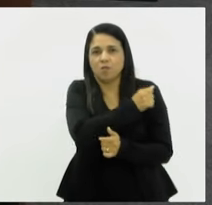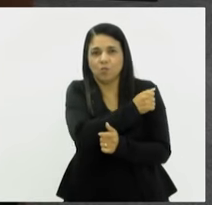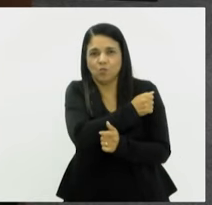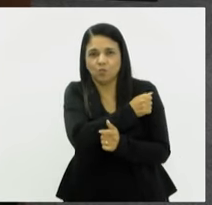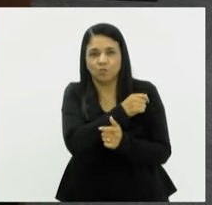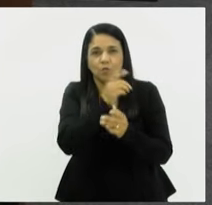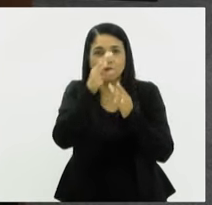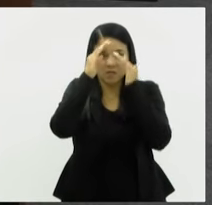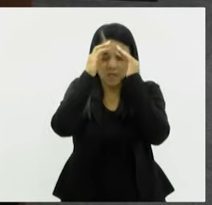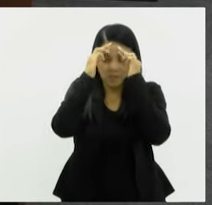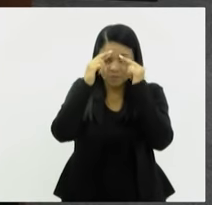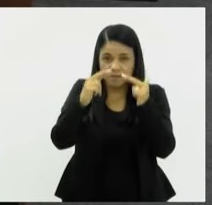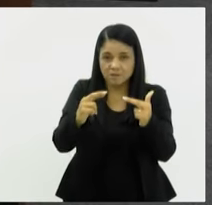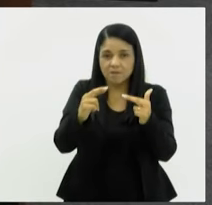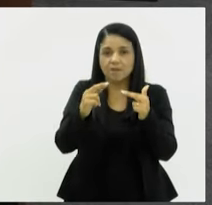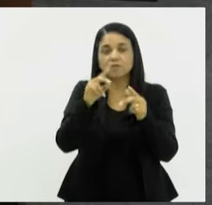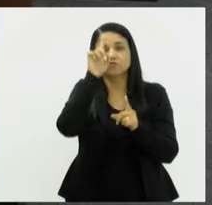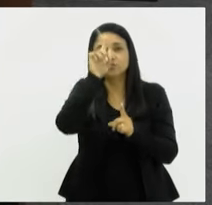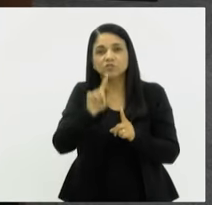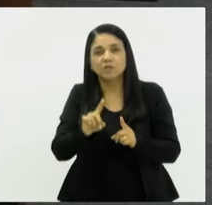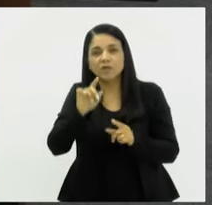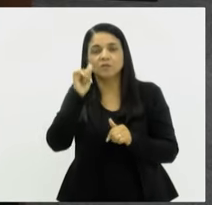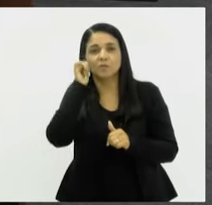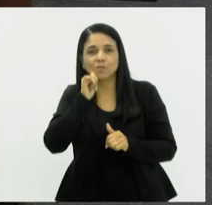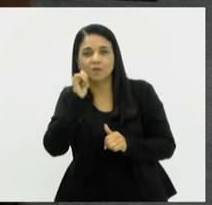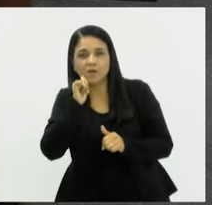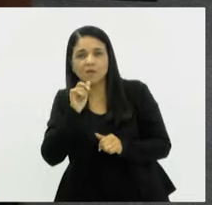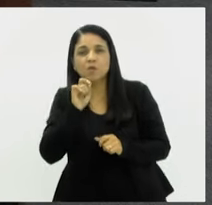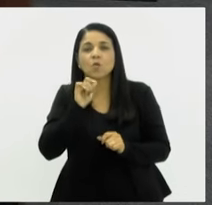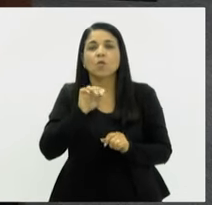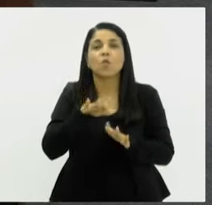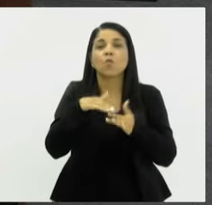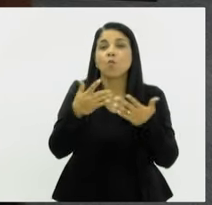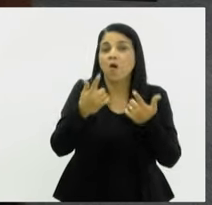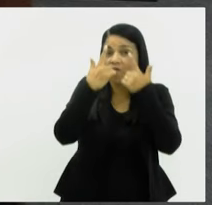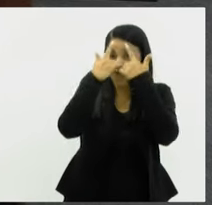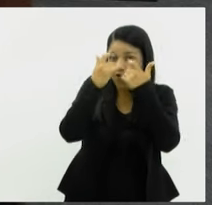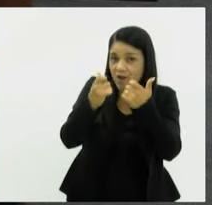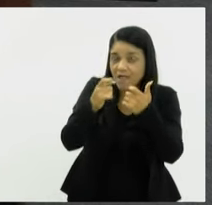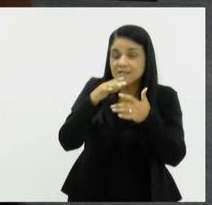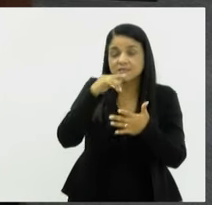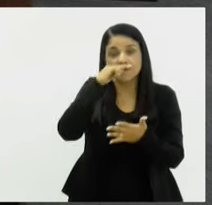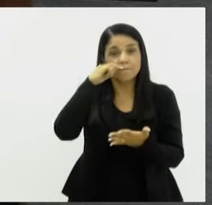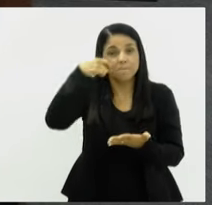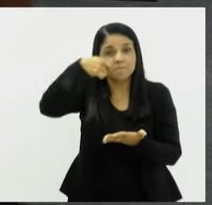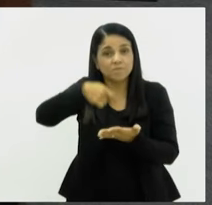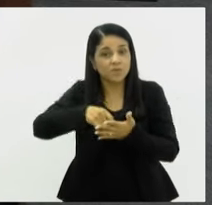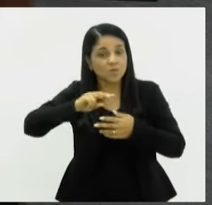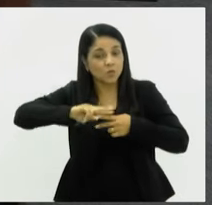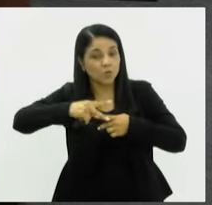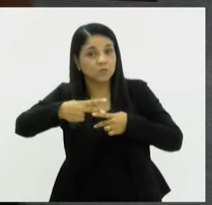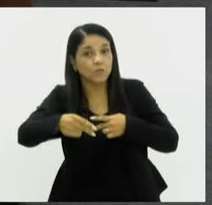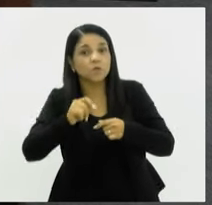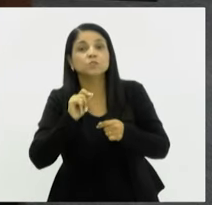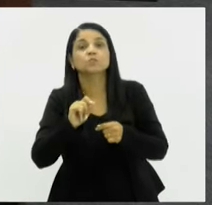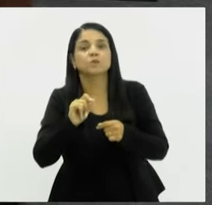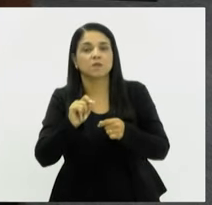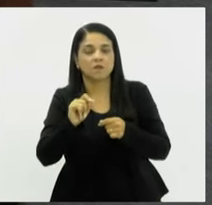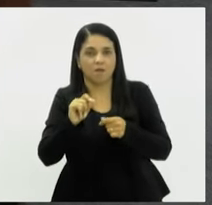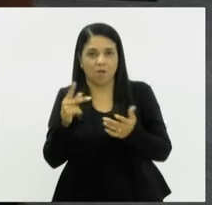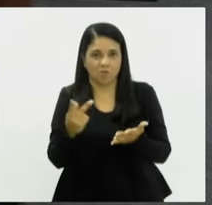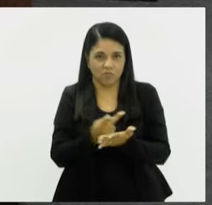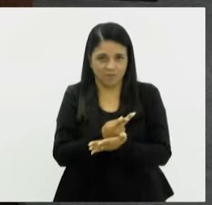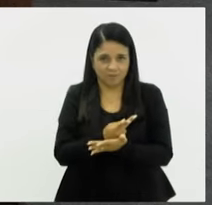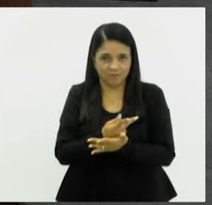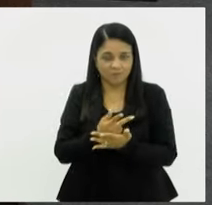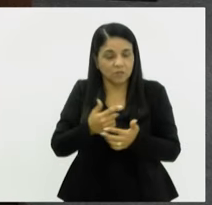das mulheres, o que é a violência, quais são as consequências do machismo e de todas as formas de